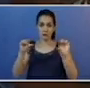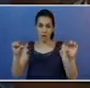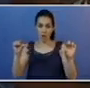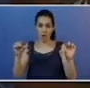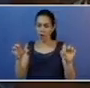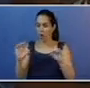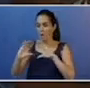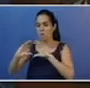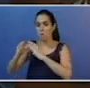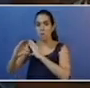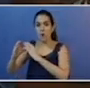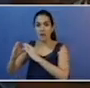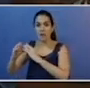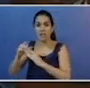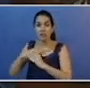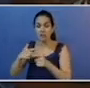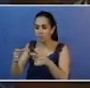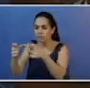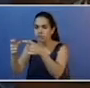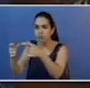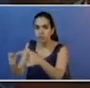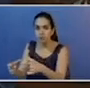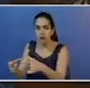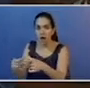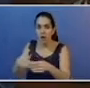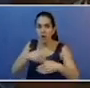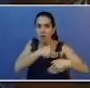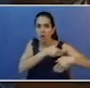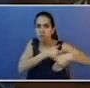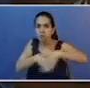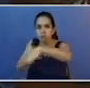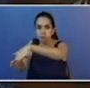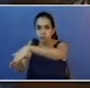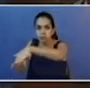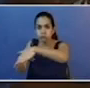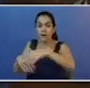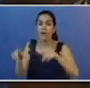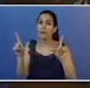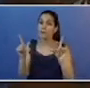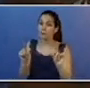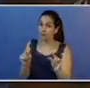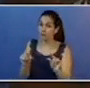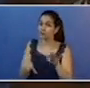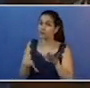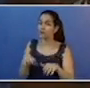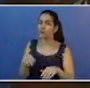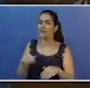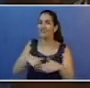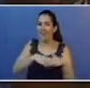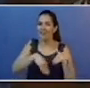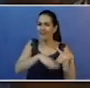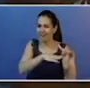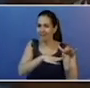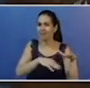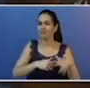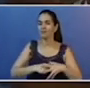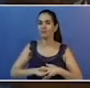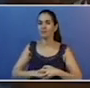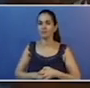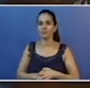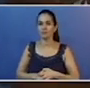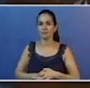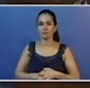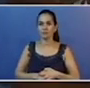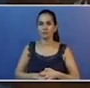bolinha e um buraco, onde ele tem que acertar no menor número de tacadas possíveis. Por que precisão? Porque ele precisa acertar no menor número